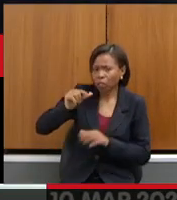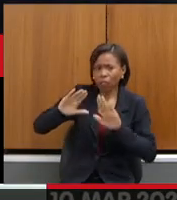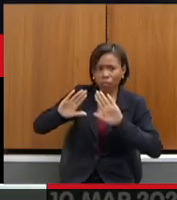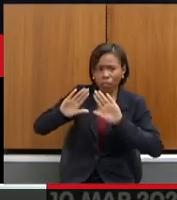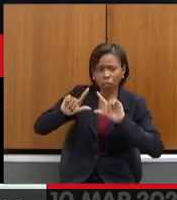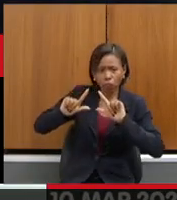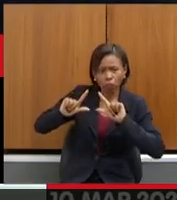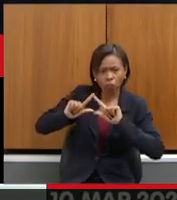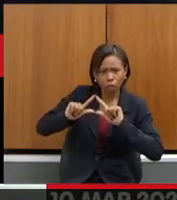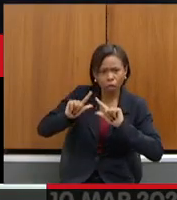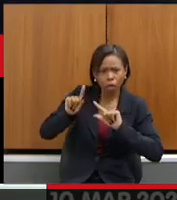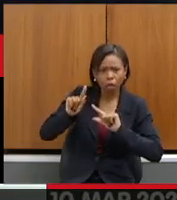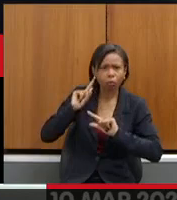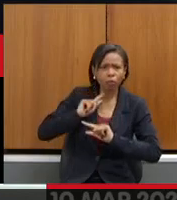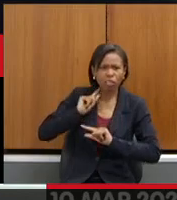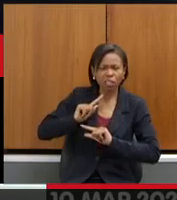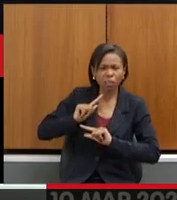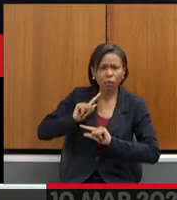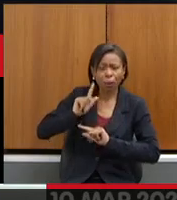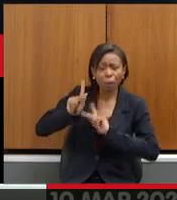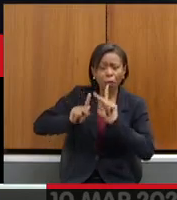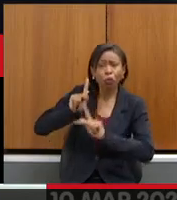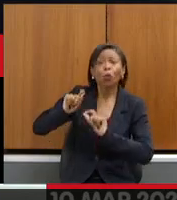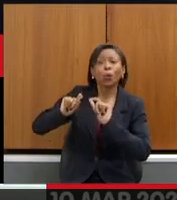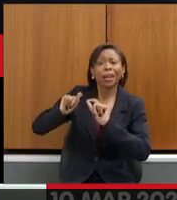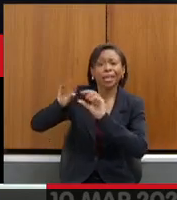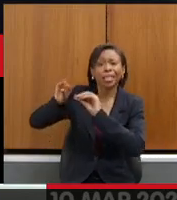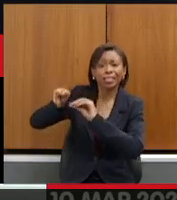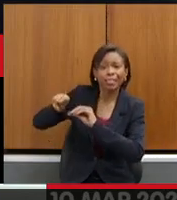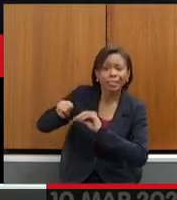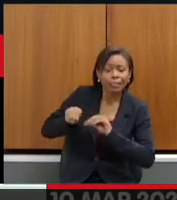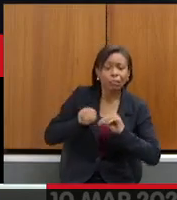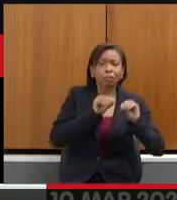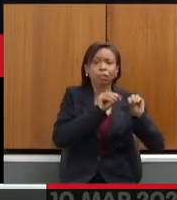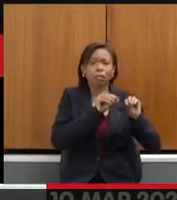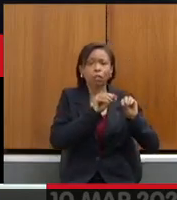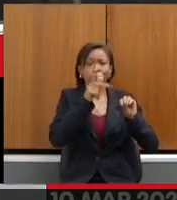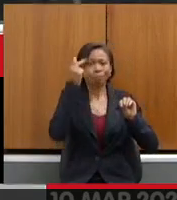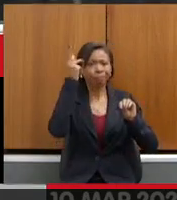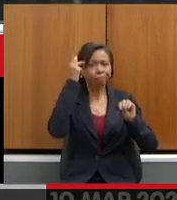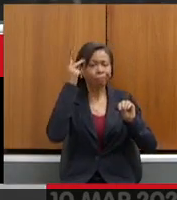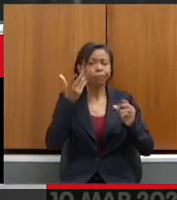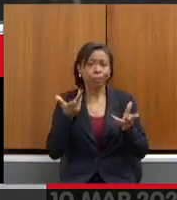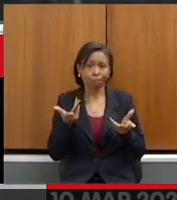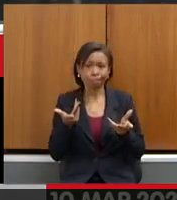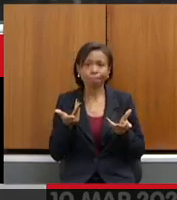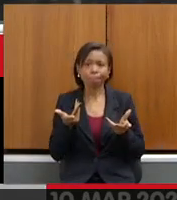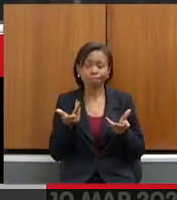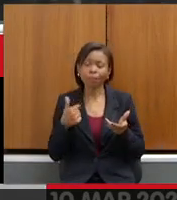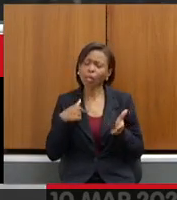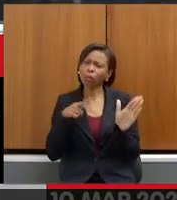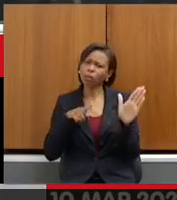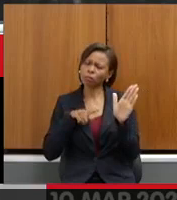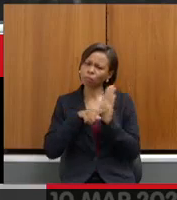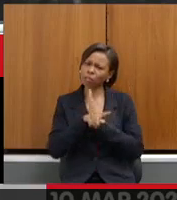pessoa sendo transferidos para o estado de São Paulo então diante de cidade de investimento secretário eu queria perguntar a vossa excelência' com relação ao